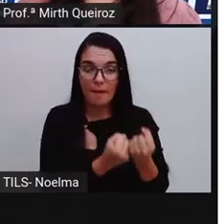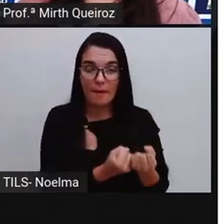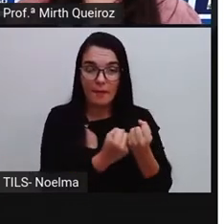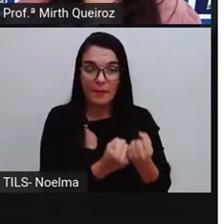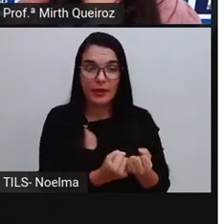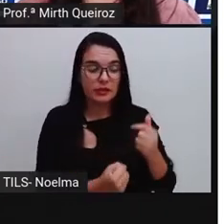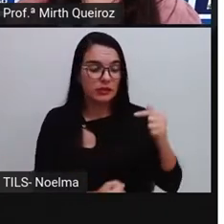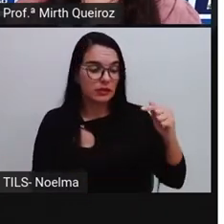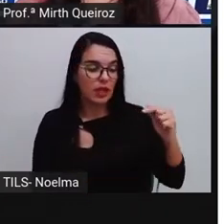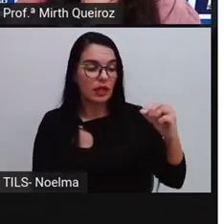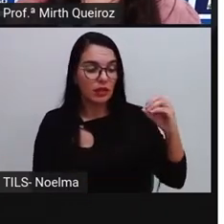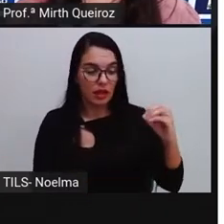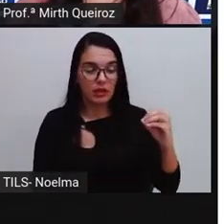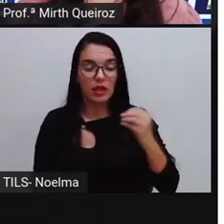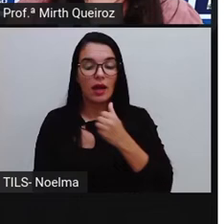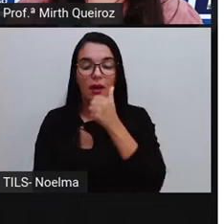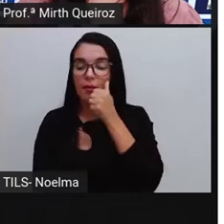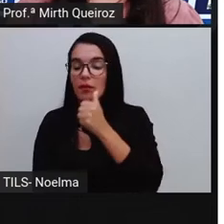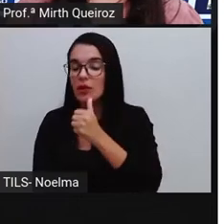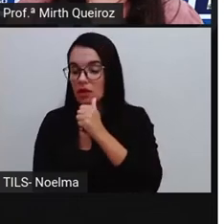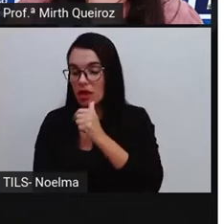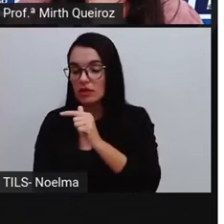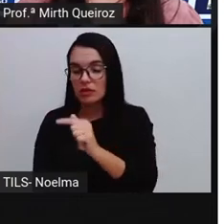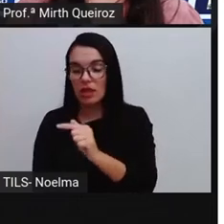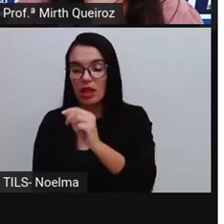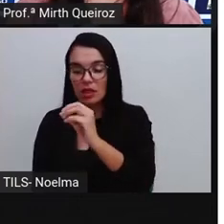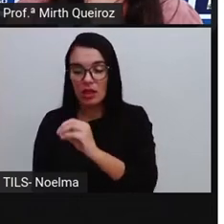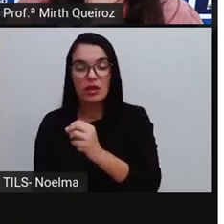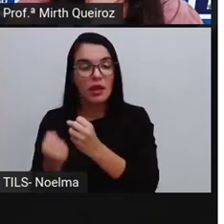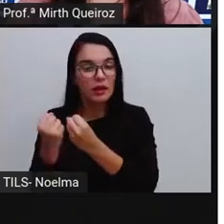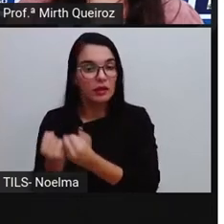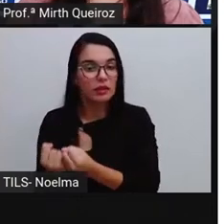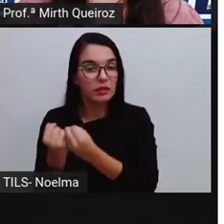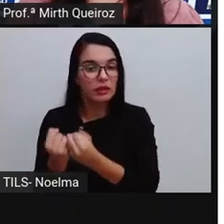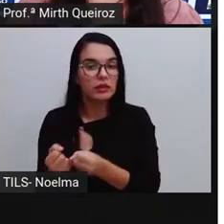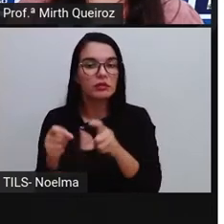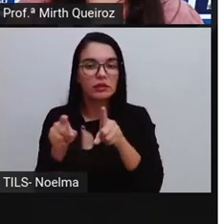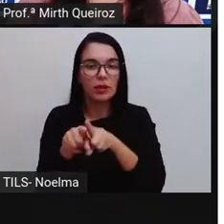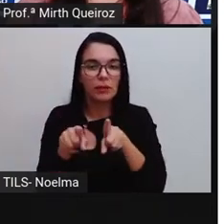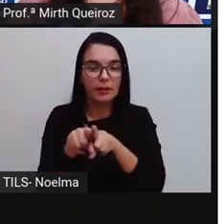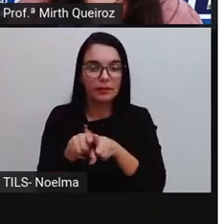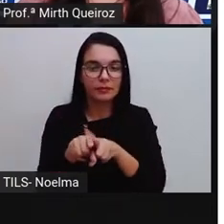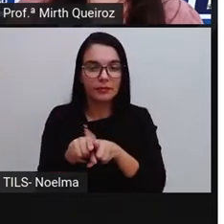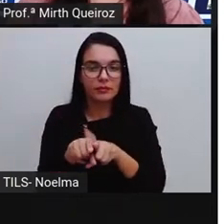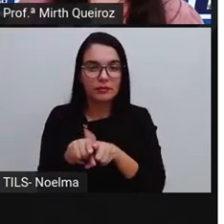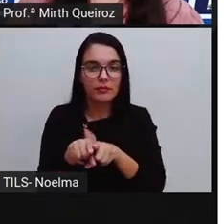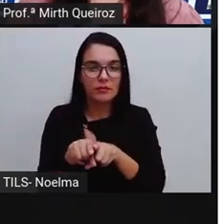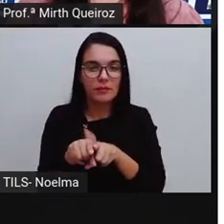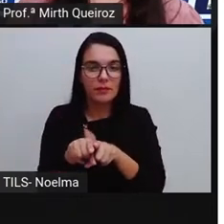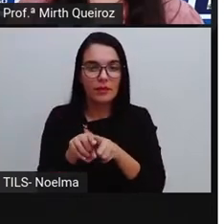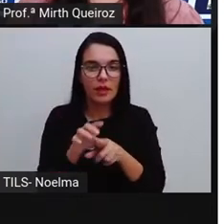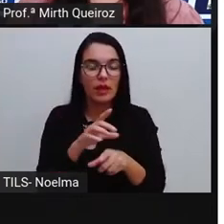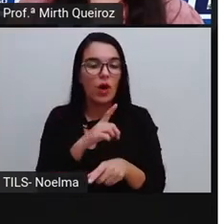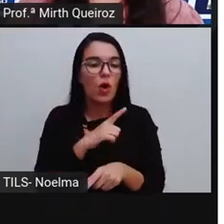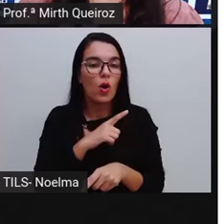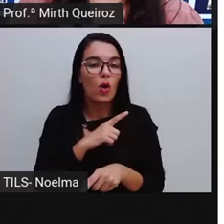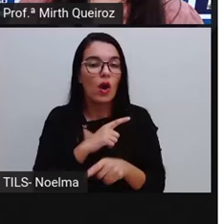70 quilos também. O homem, ele precisa de 42...